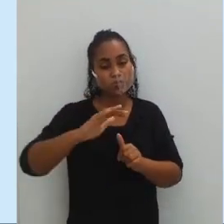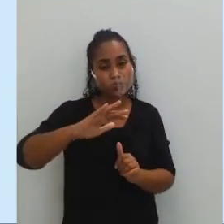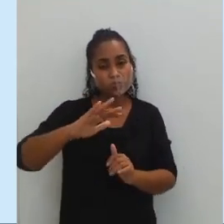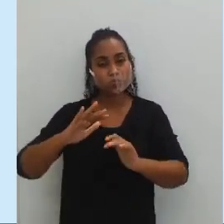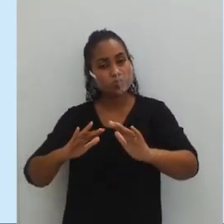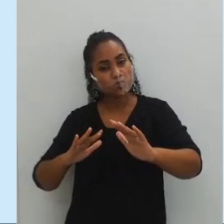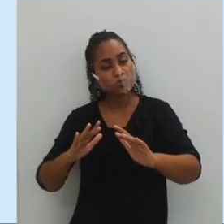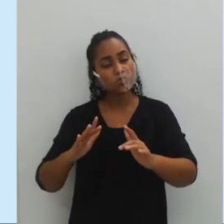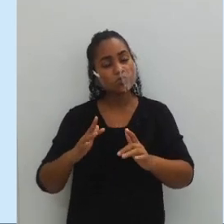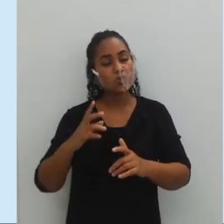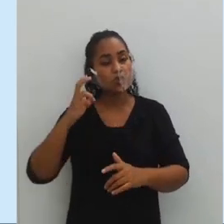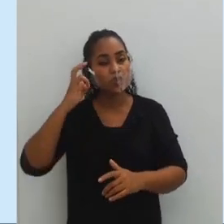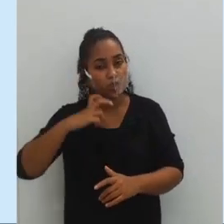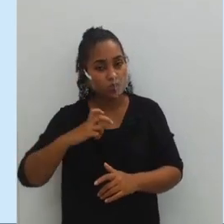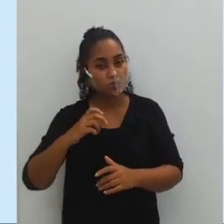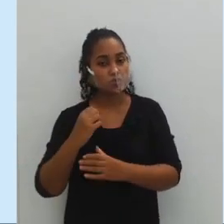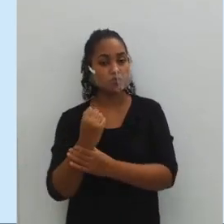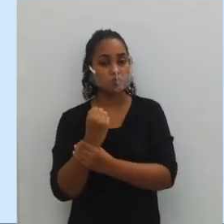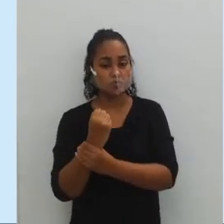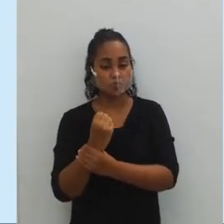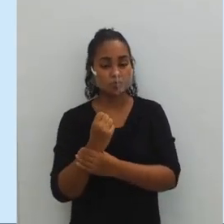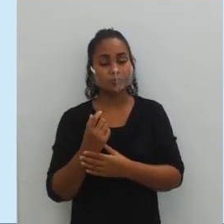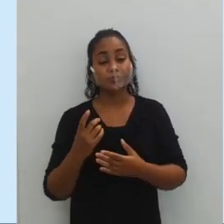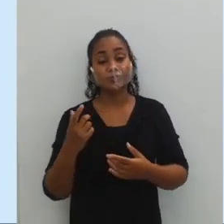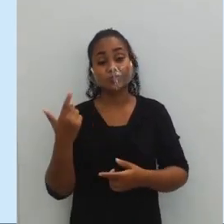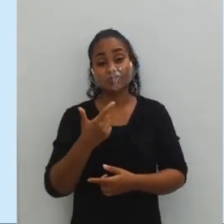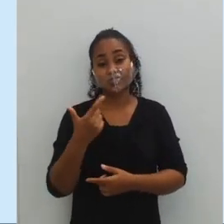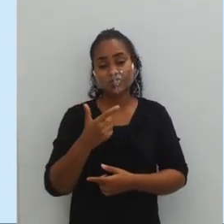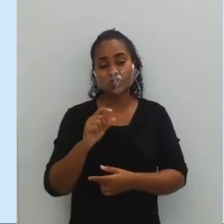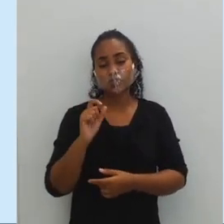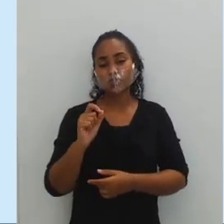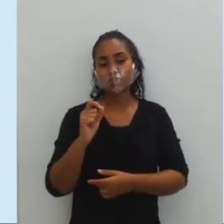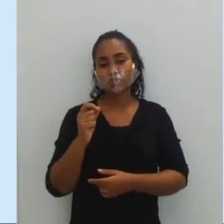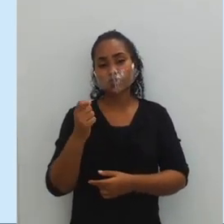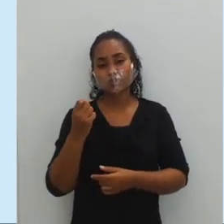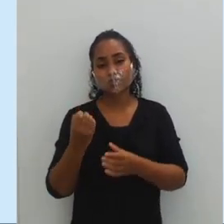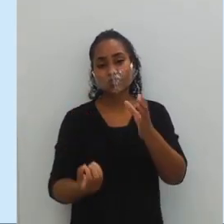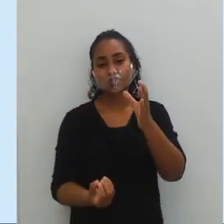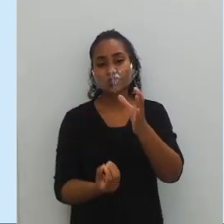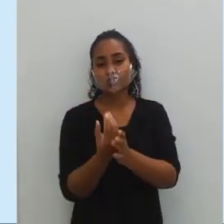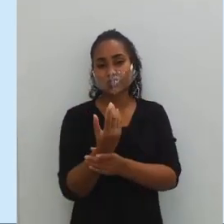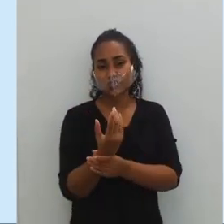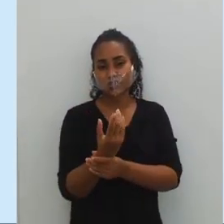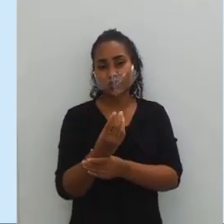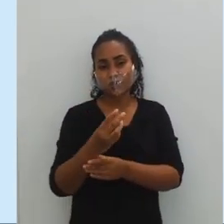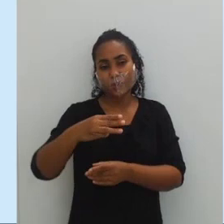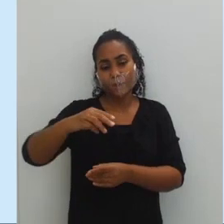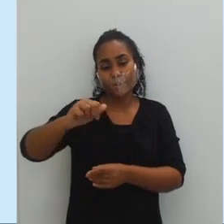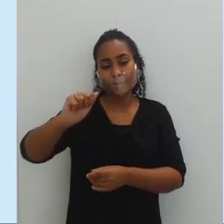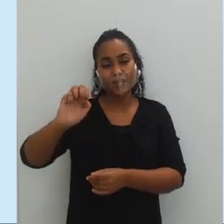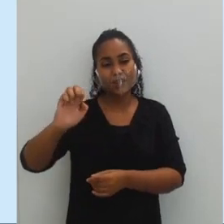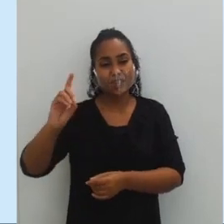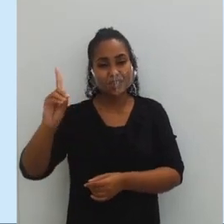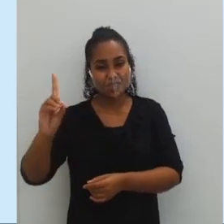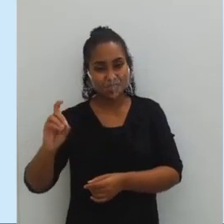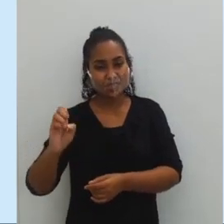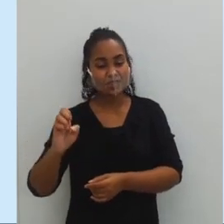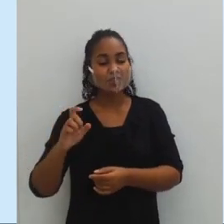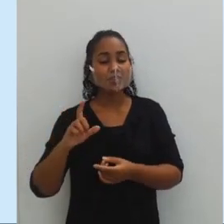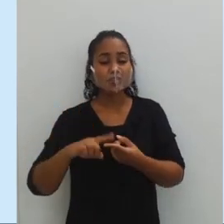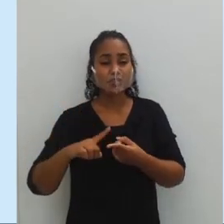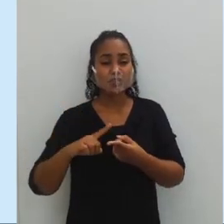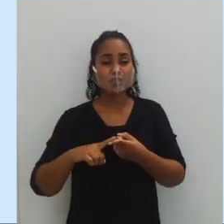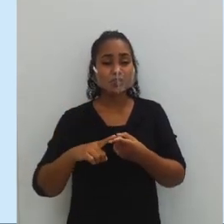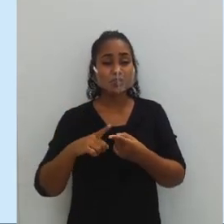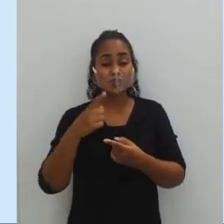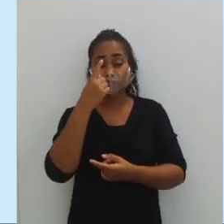jiu-jitsu para se defender de ladrões, né? A segunda, que teria sido criada pelo Maeda, né? o Conde